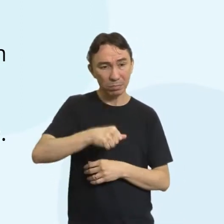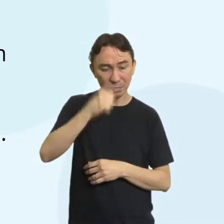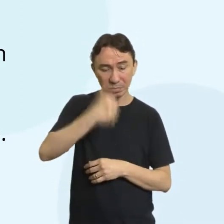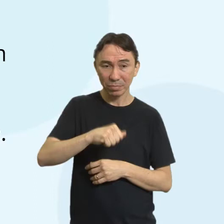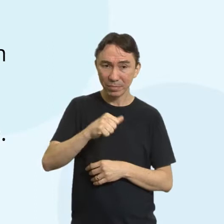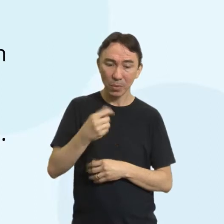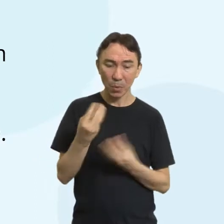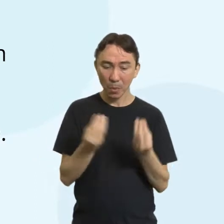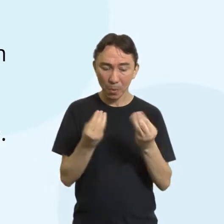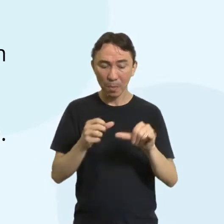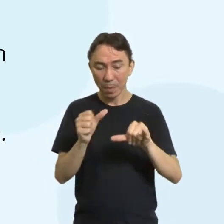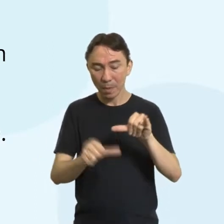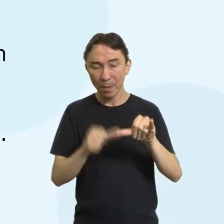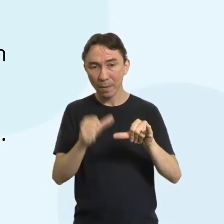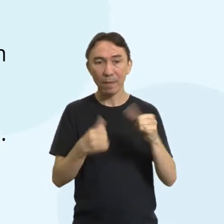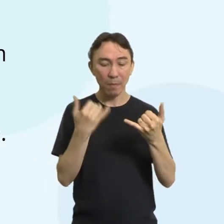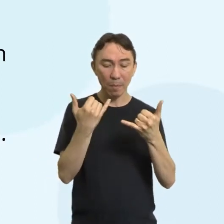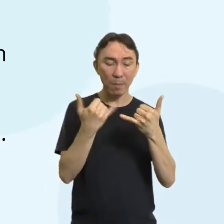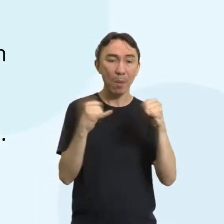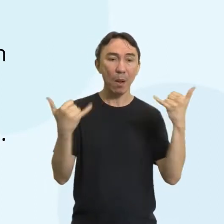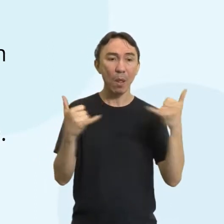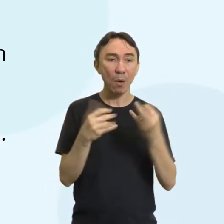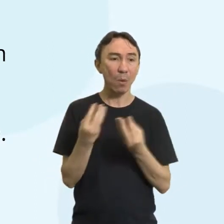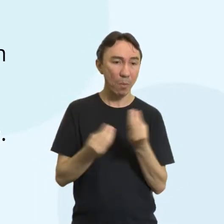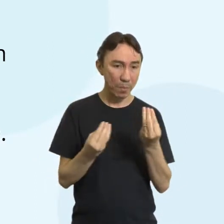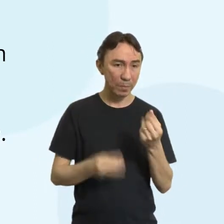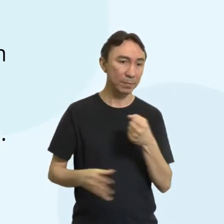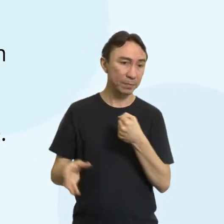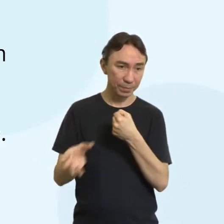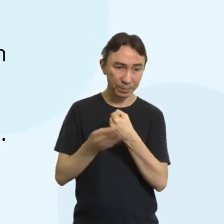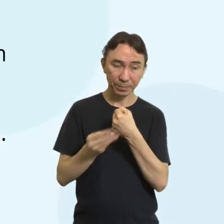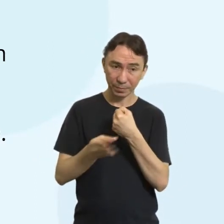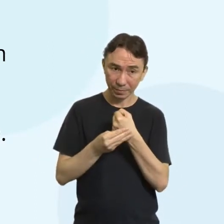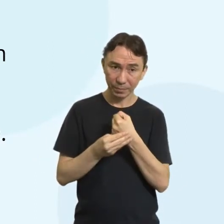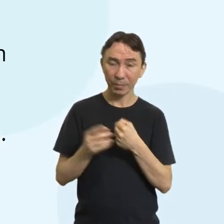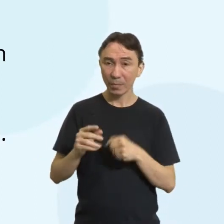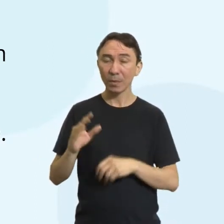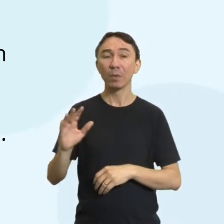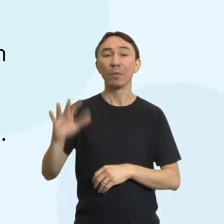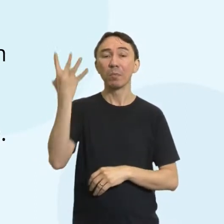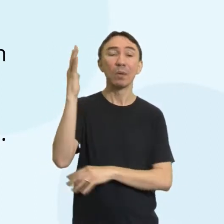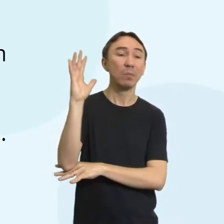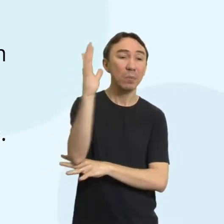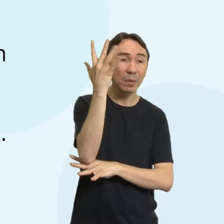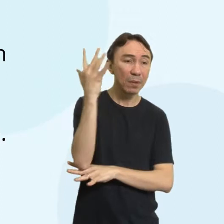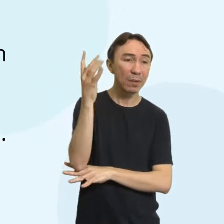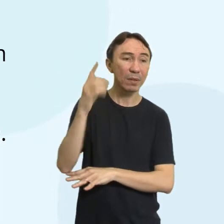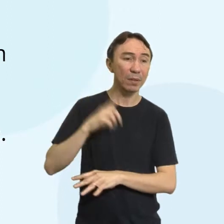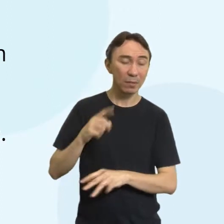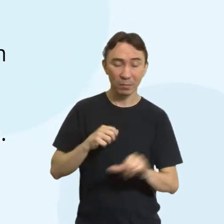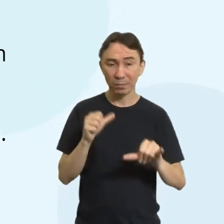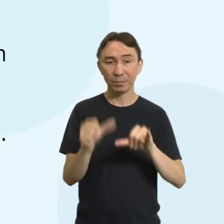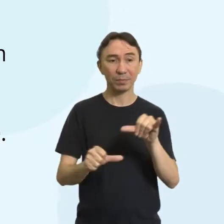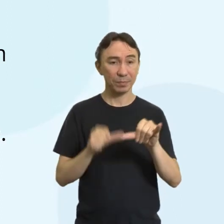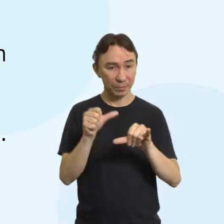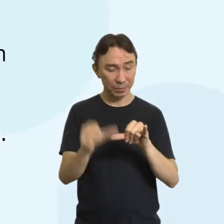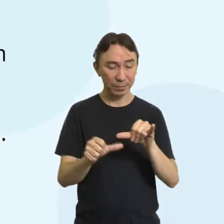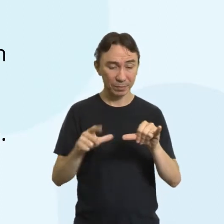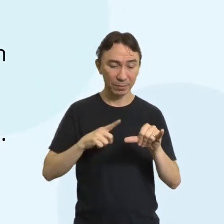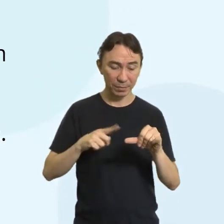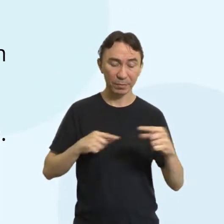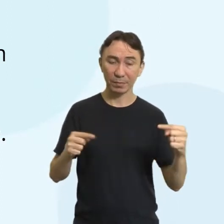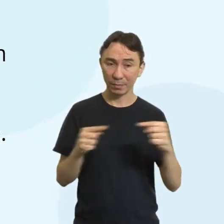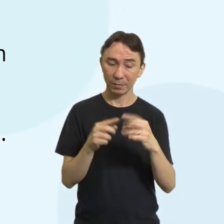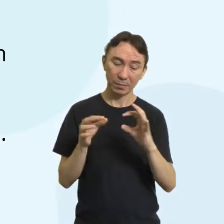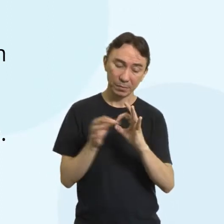elétrica. Objetos de conhecimento, implicações socioambientais das transformações químicas que envolvem a